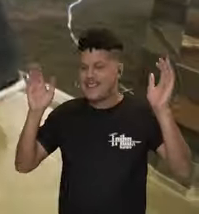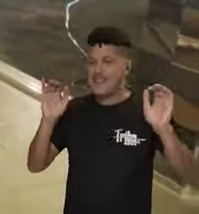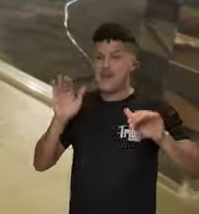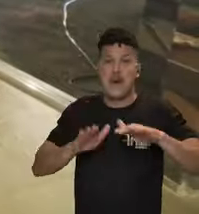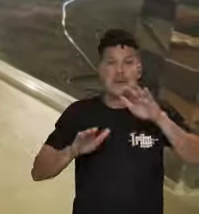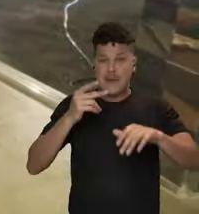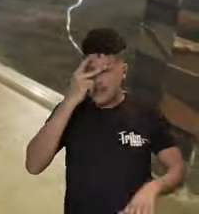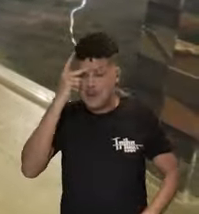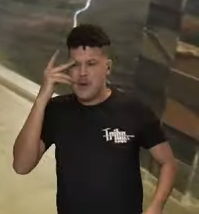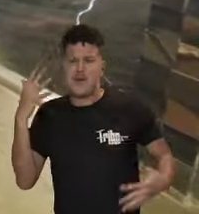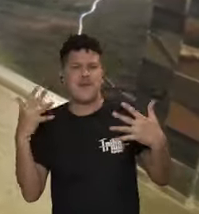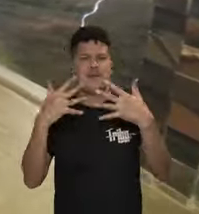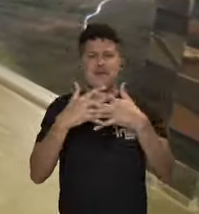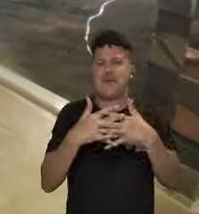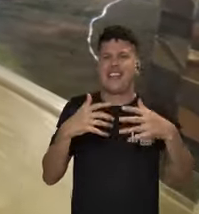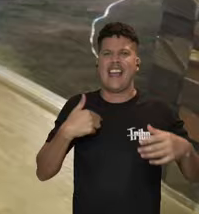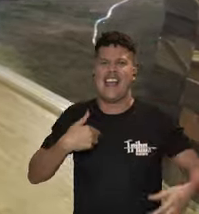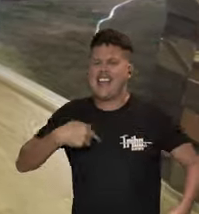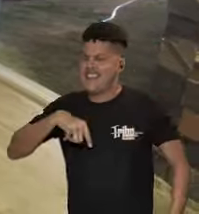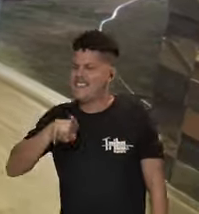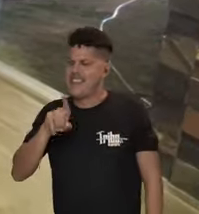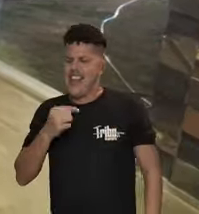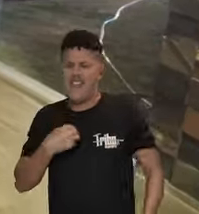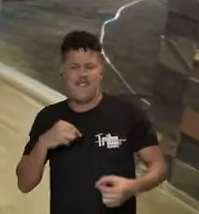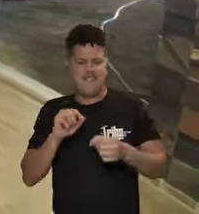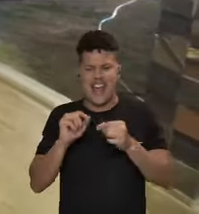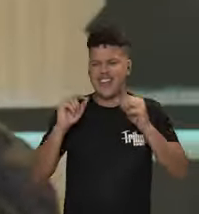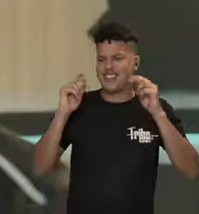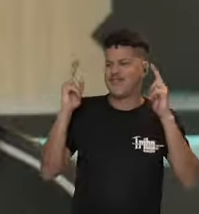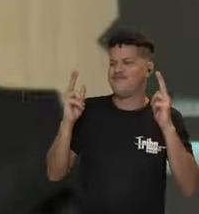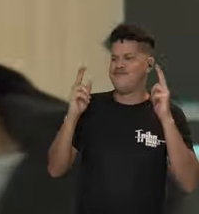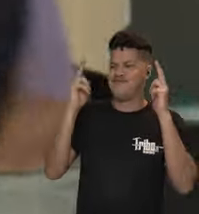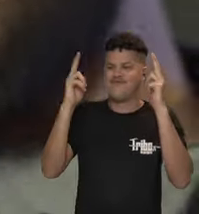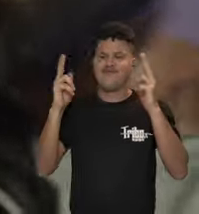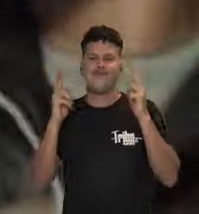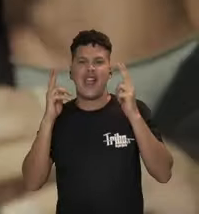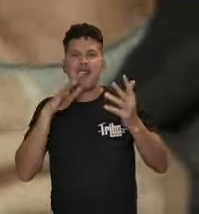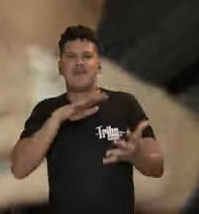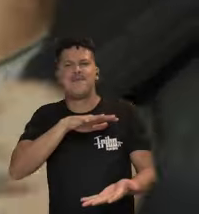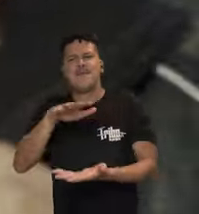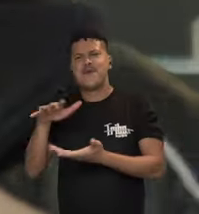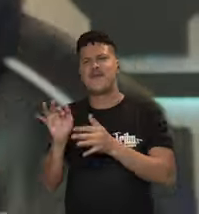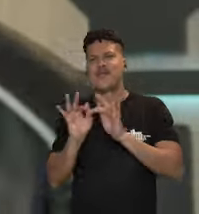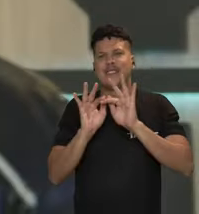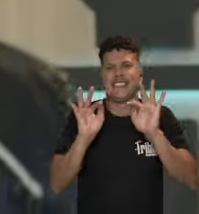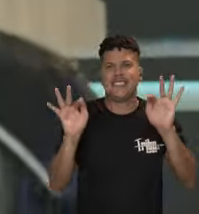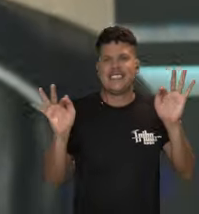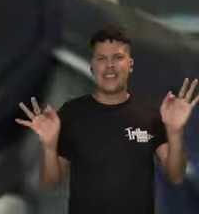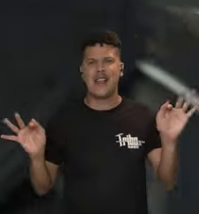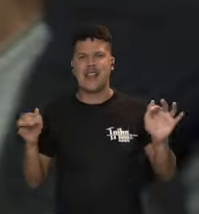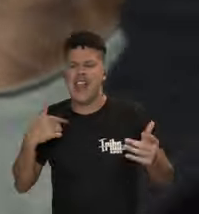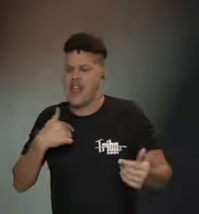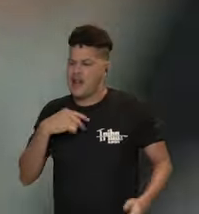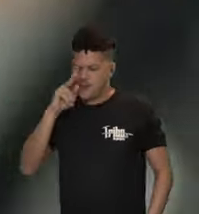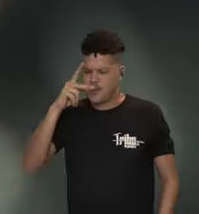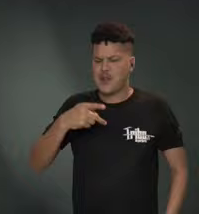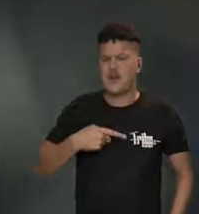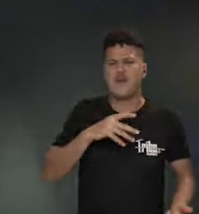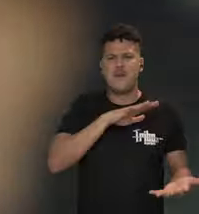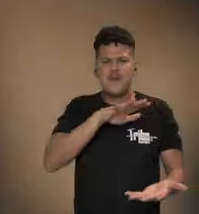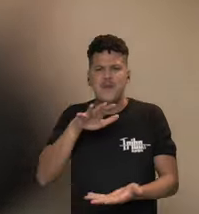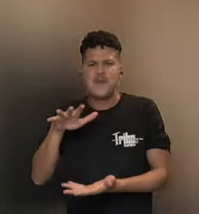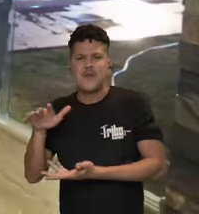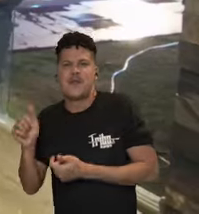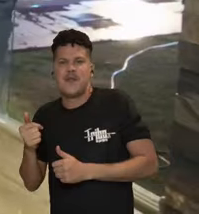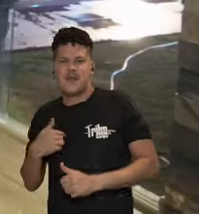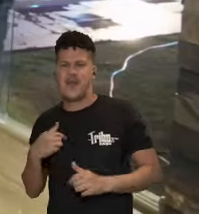vida e levam ela a sério, eu faço dela minha bandida, meu mundo singelo. Sou desse mundo e desse mundo eu sou fã. Curto